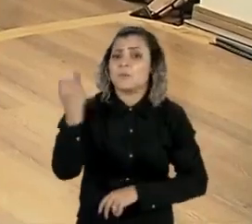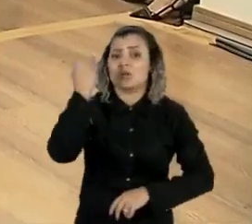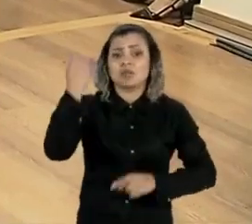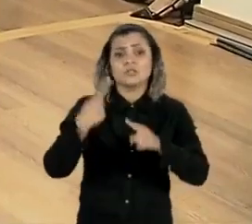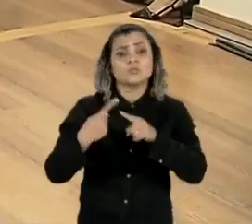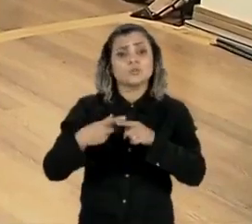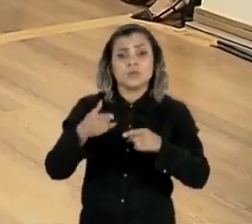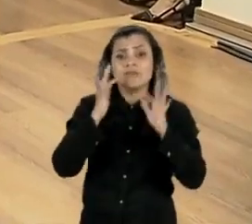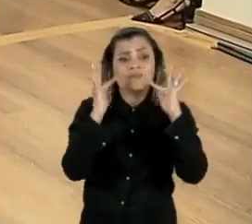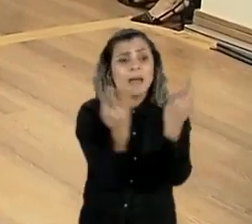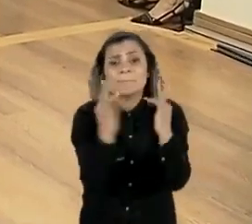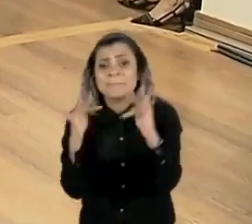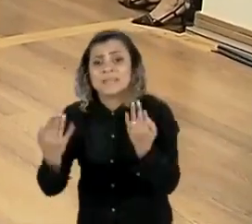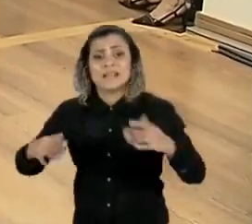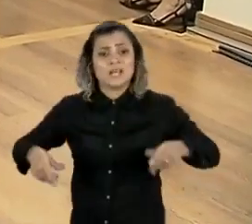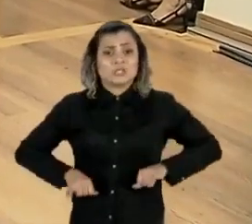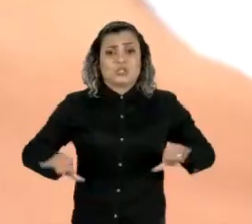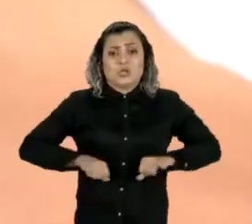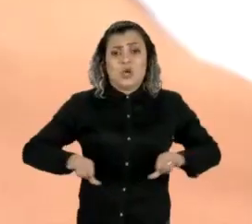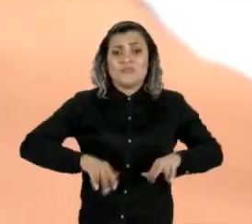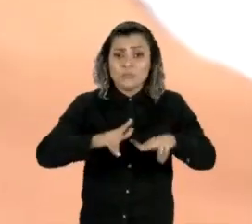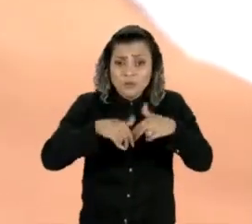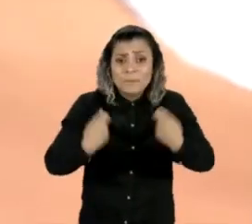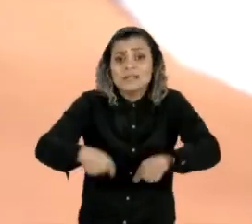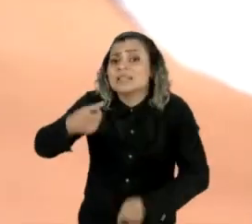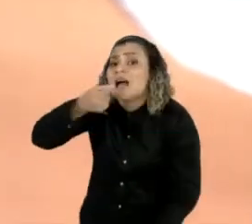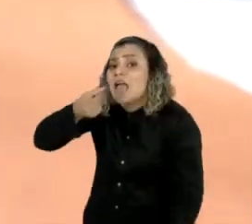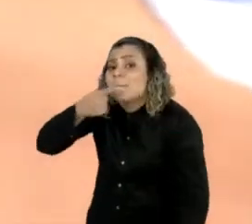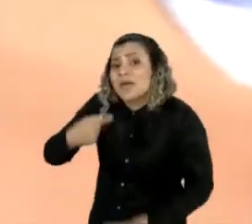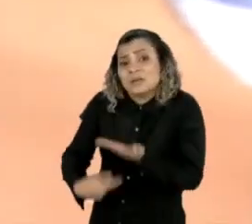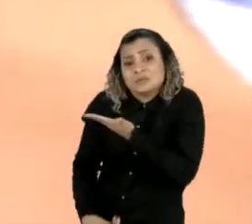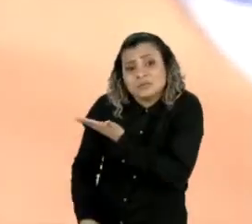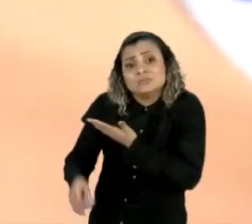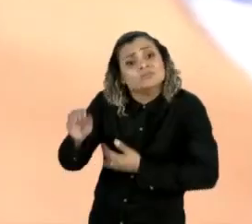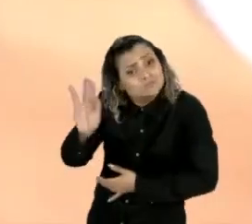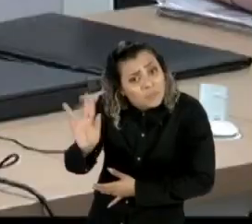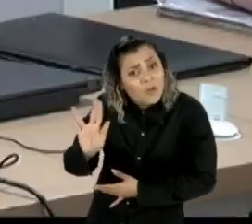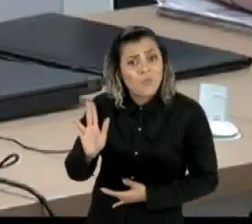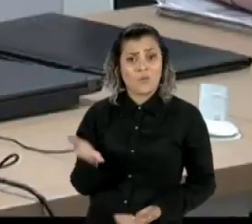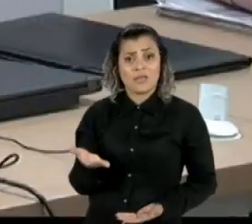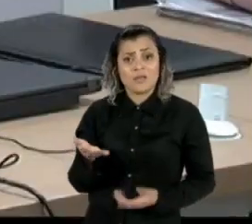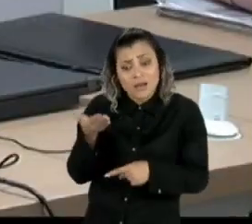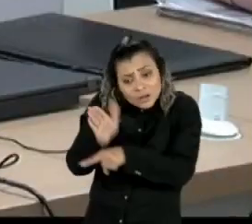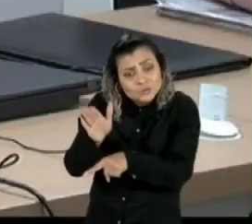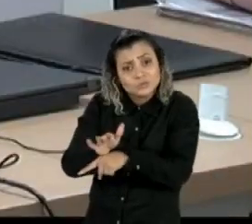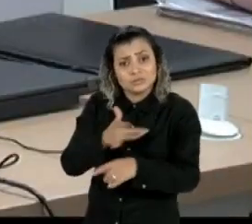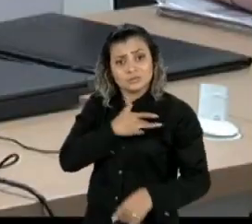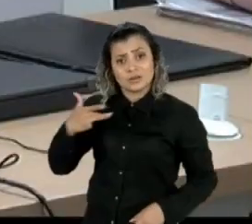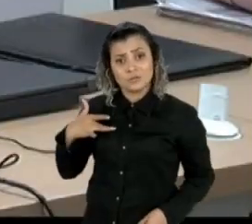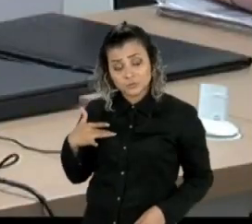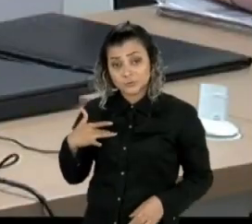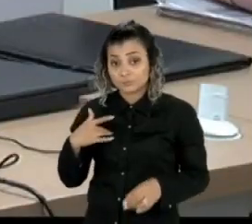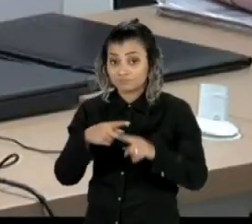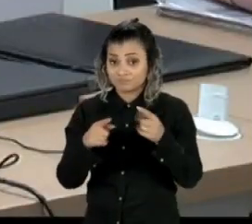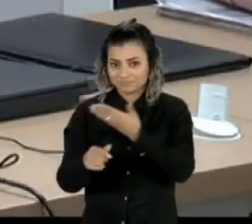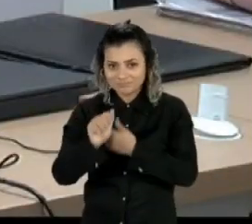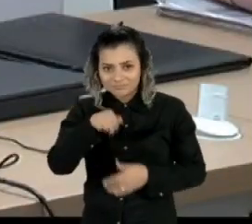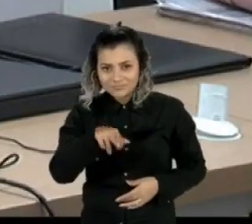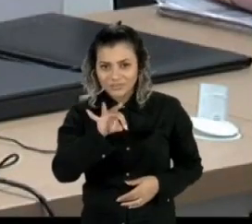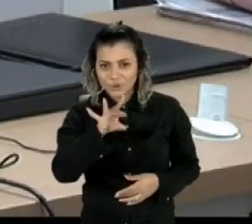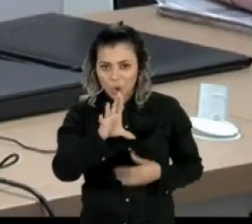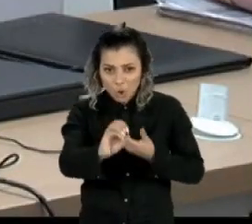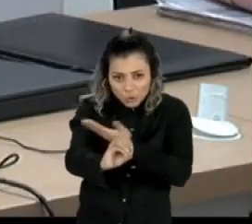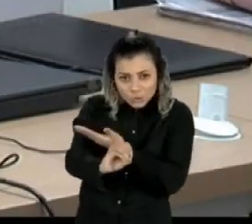por causa das famílias que precisam ter acesso a medicamentos à base de cannabis. Mas os diretores Antônio Barra Torres, indicado